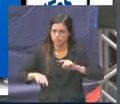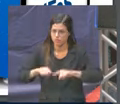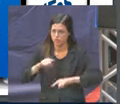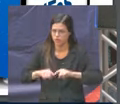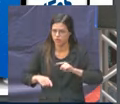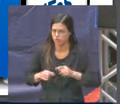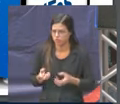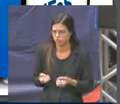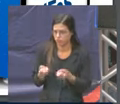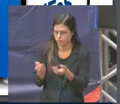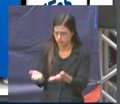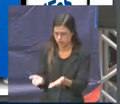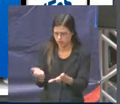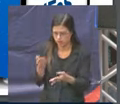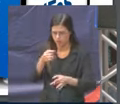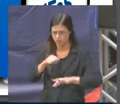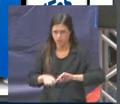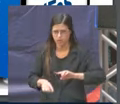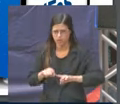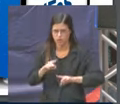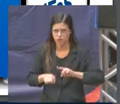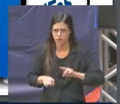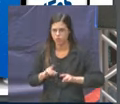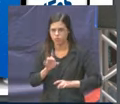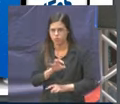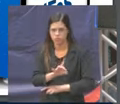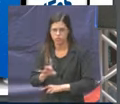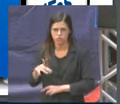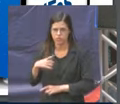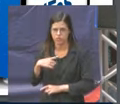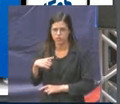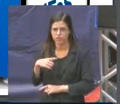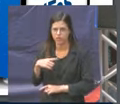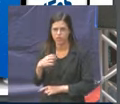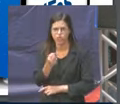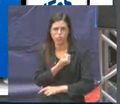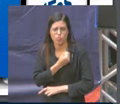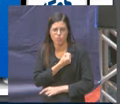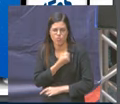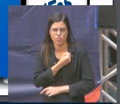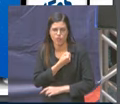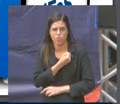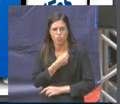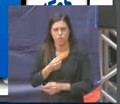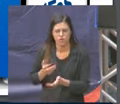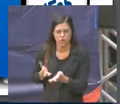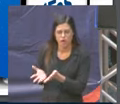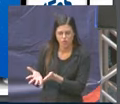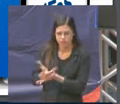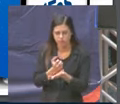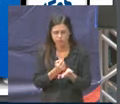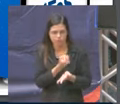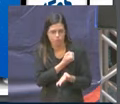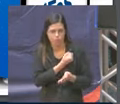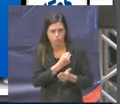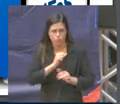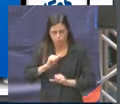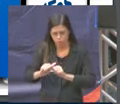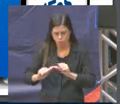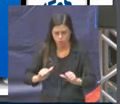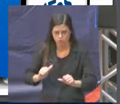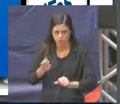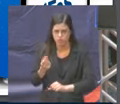você entrega os resíduos, cada resíduo que vai no determinado número de pontos, e no acúmulo de pontos você troca por dinheiro. Todo esse resíduo vai para